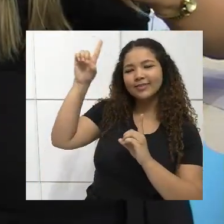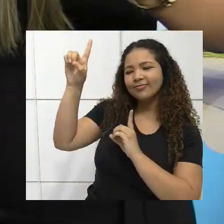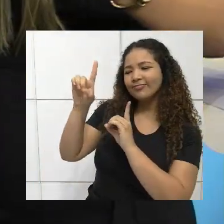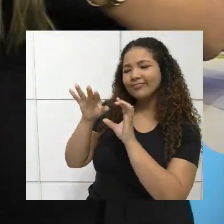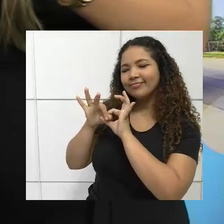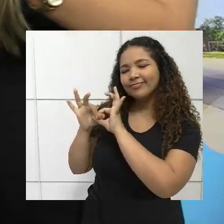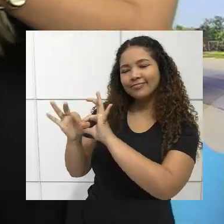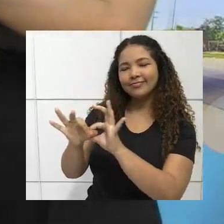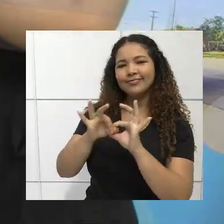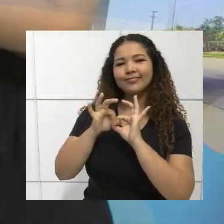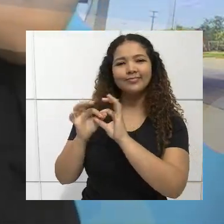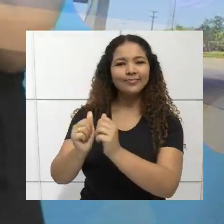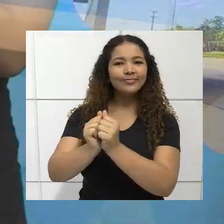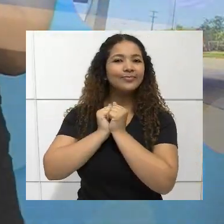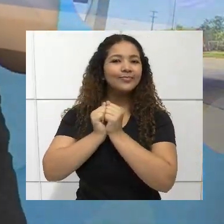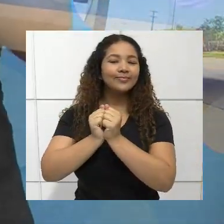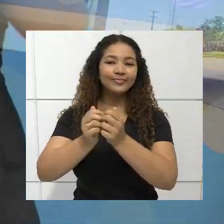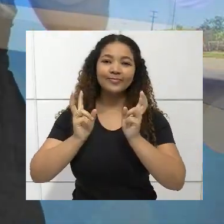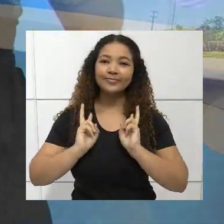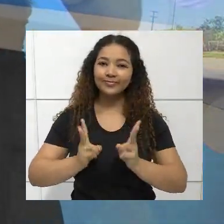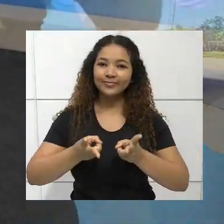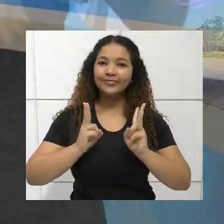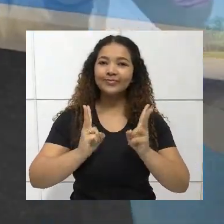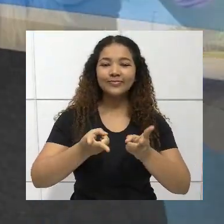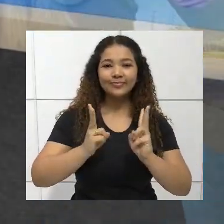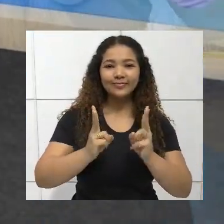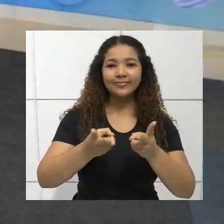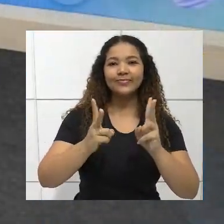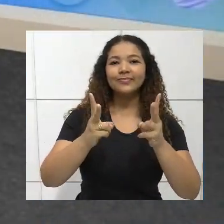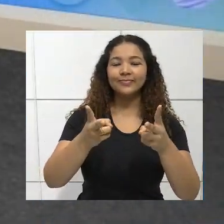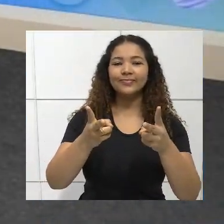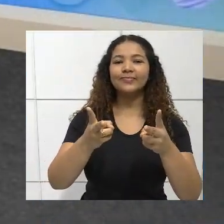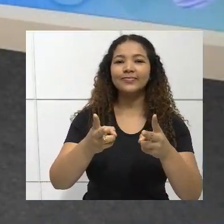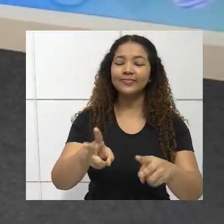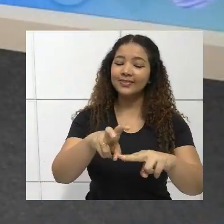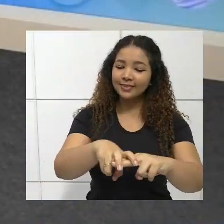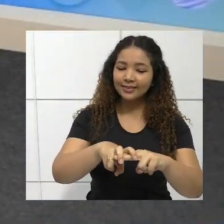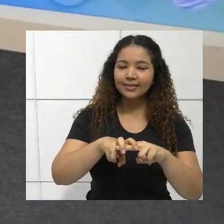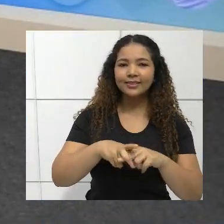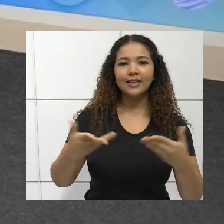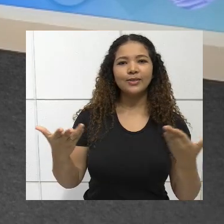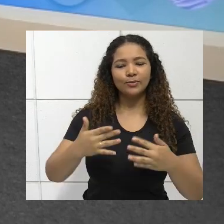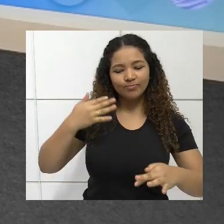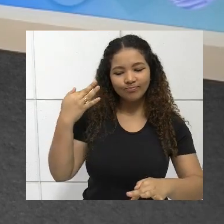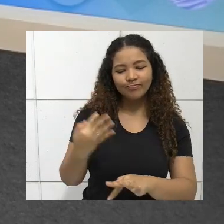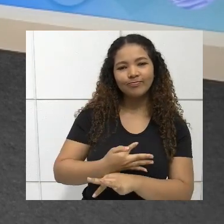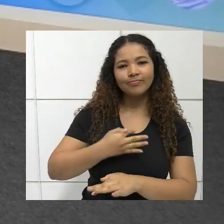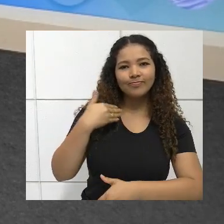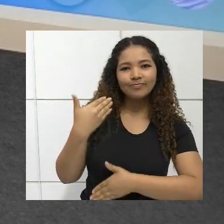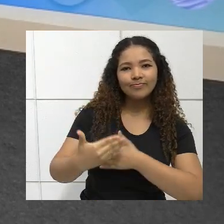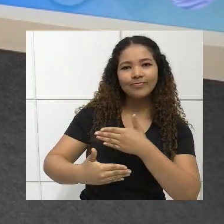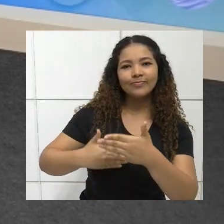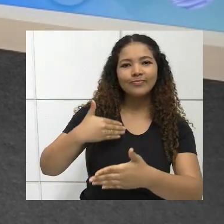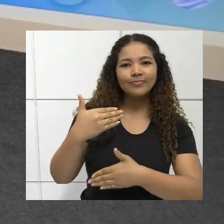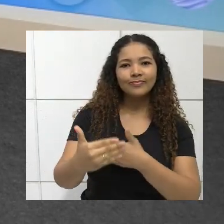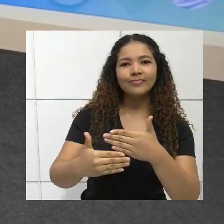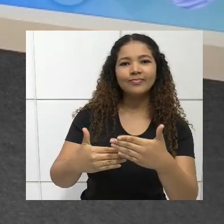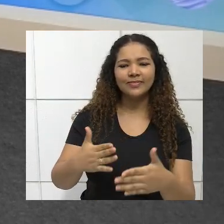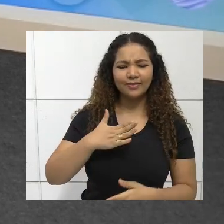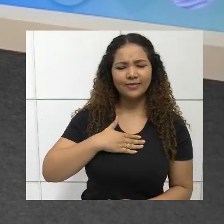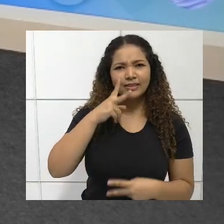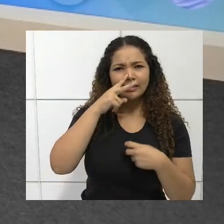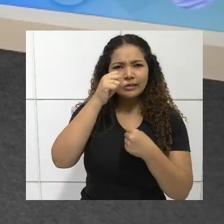riquezas. Como um deserto isso vai passar, por isso resistindo estou.